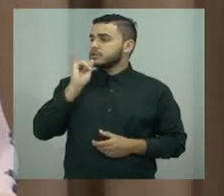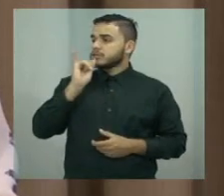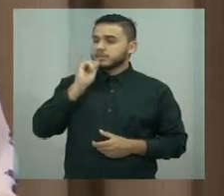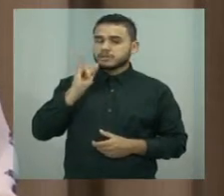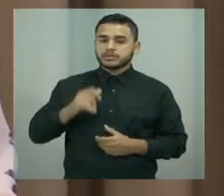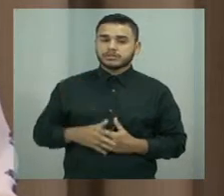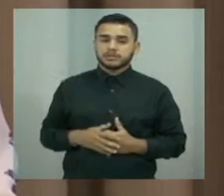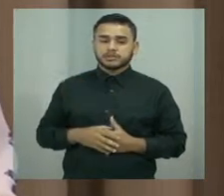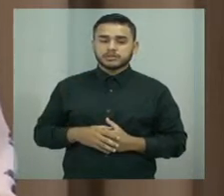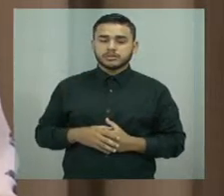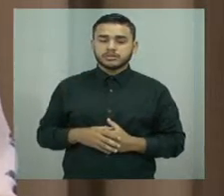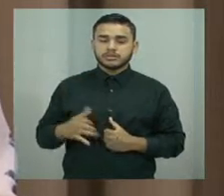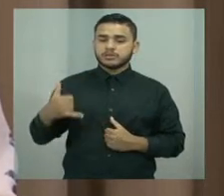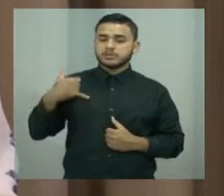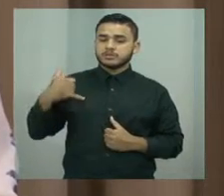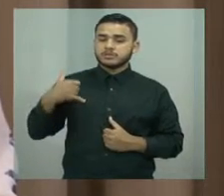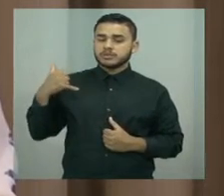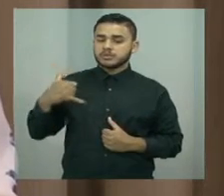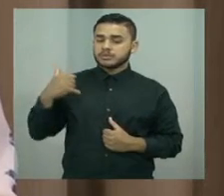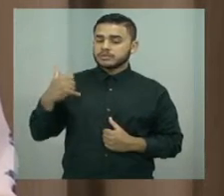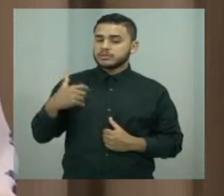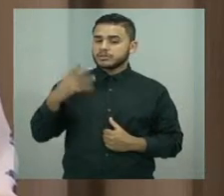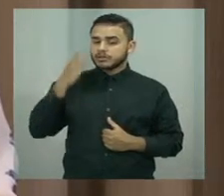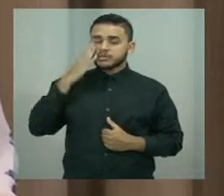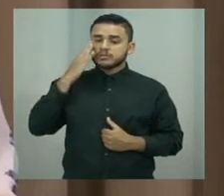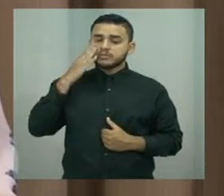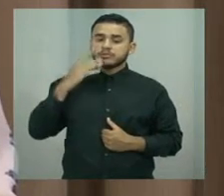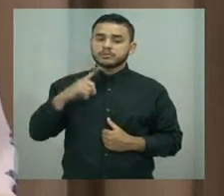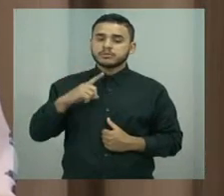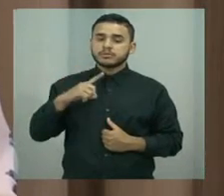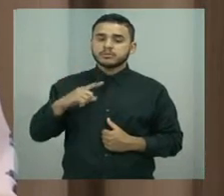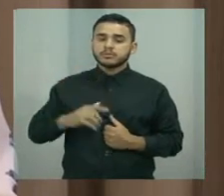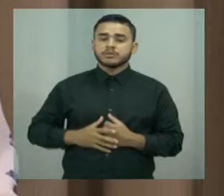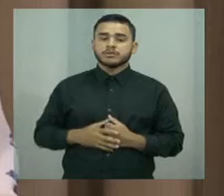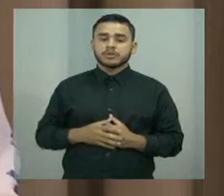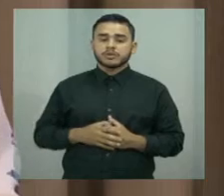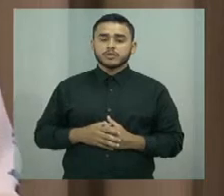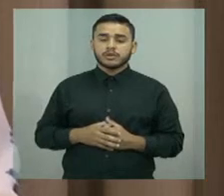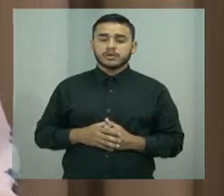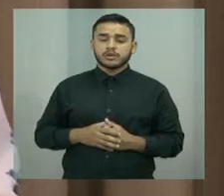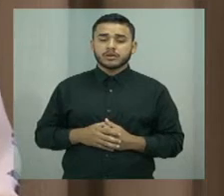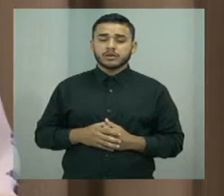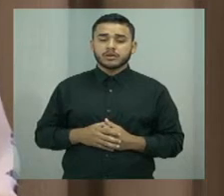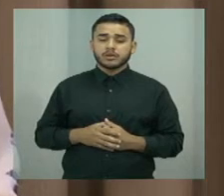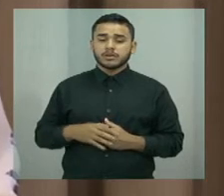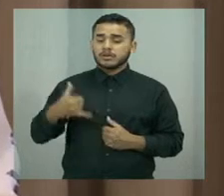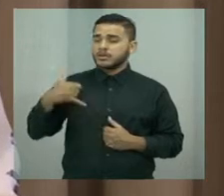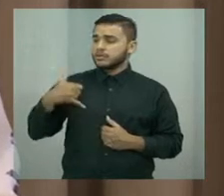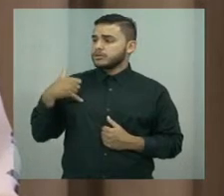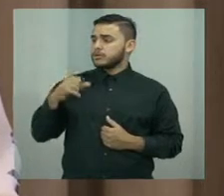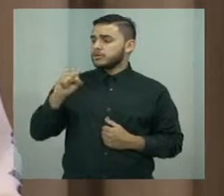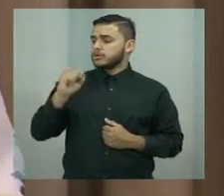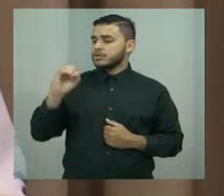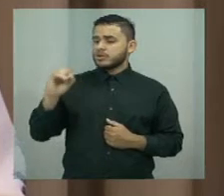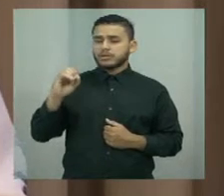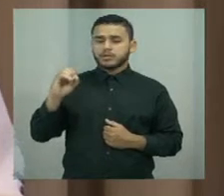assim, a expectativa de vida aumenta, então não é interessante você chegar, assim, aos seus 80